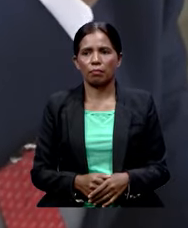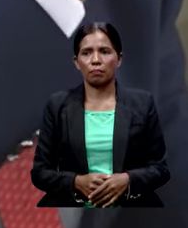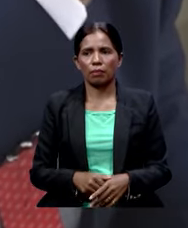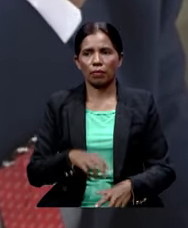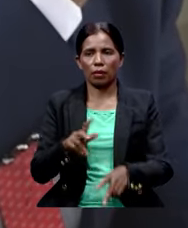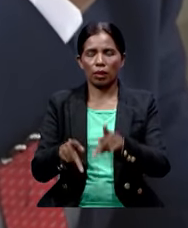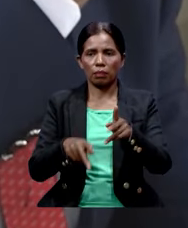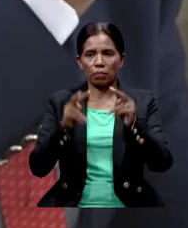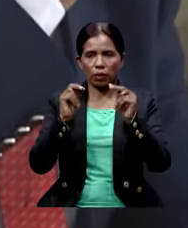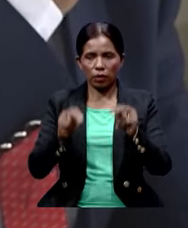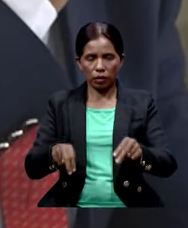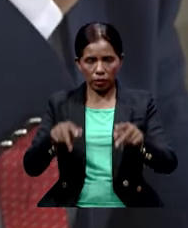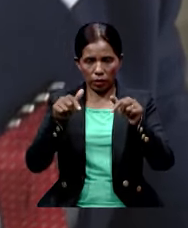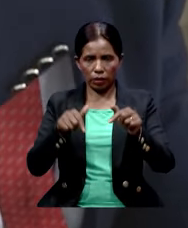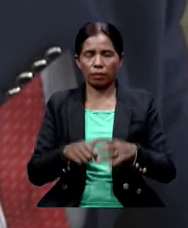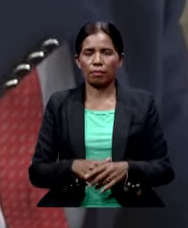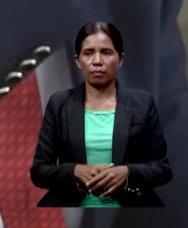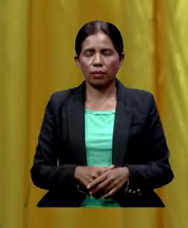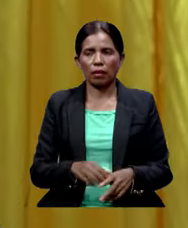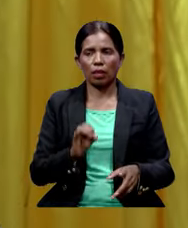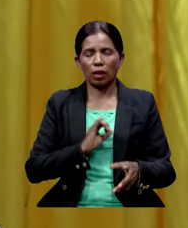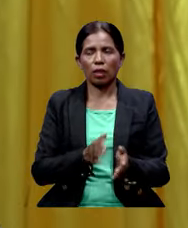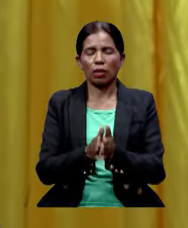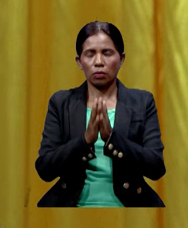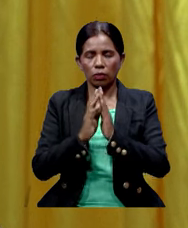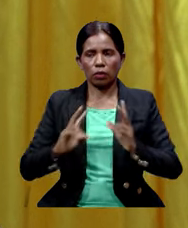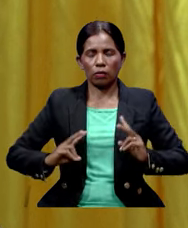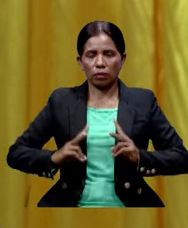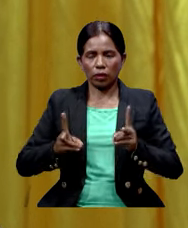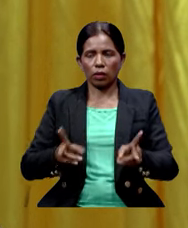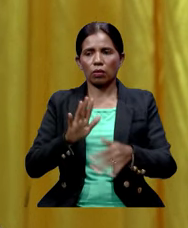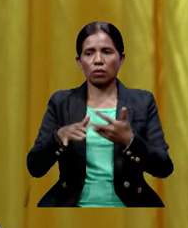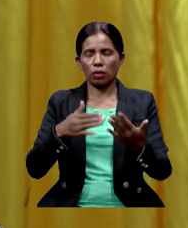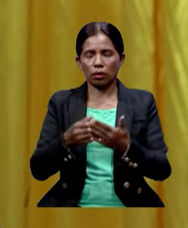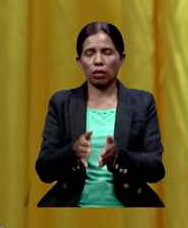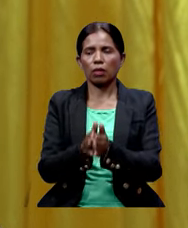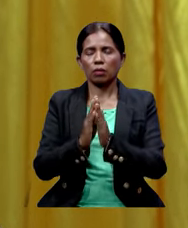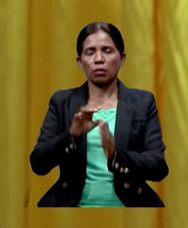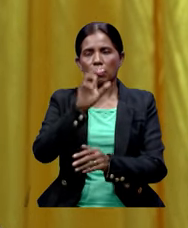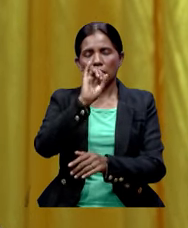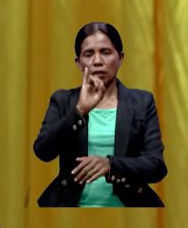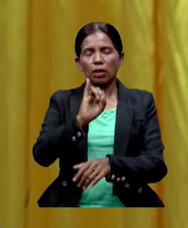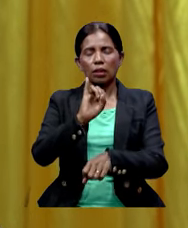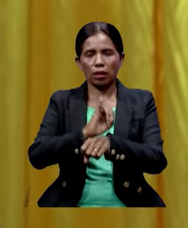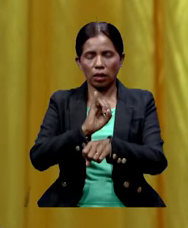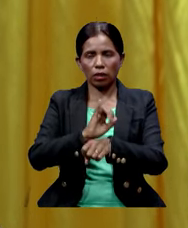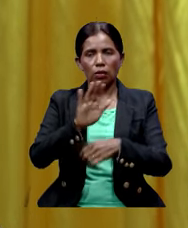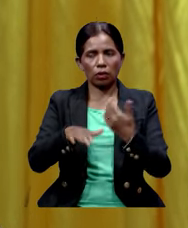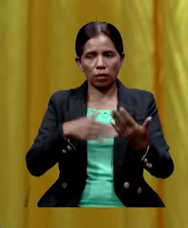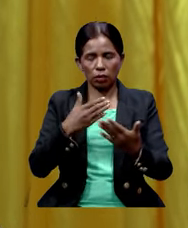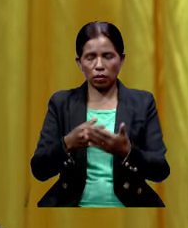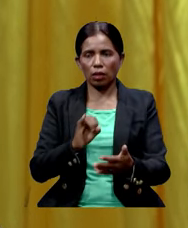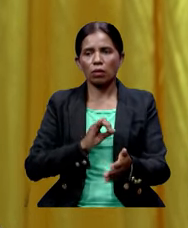Povo precisa ir da dele. A Úsula Veterano Sira, a Úsula Igreja Católica, a Úsula Sociedade